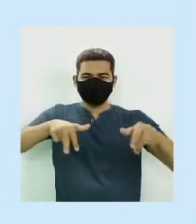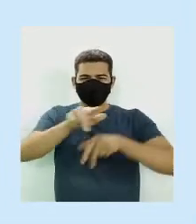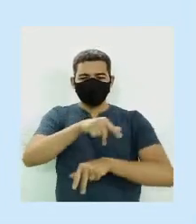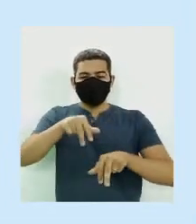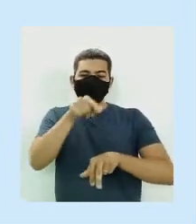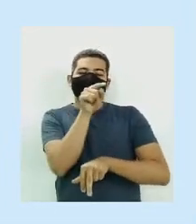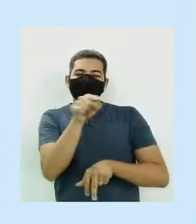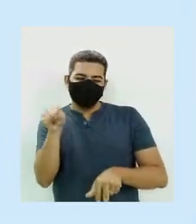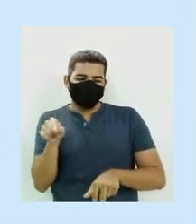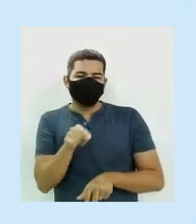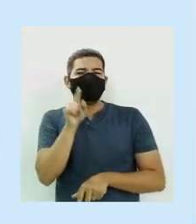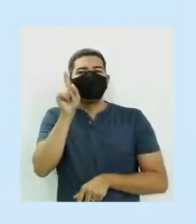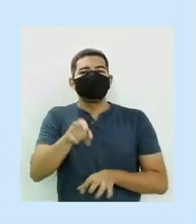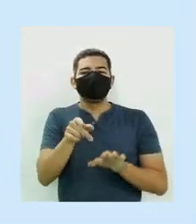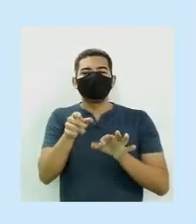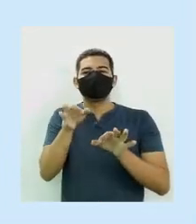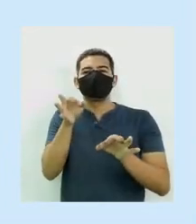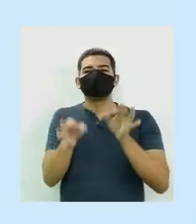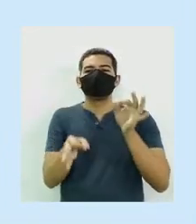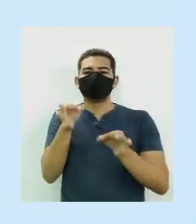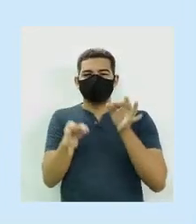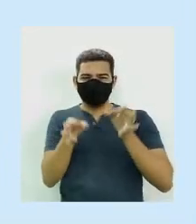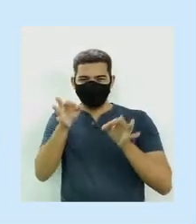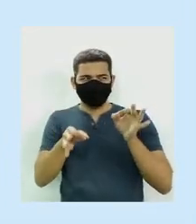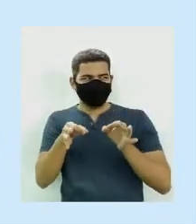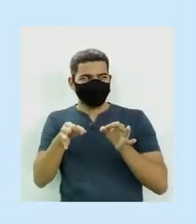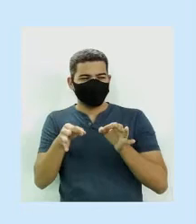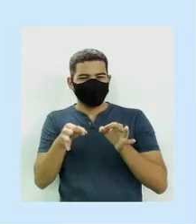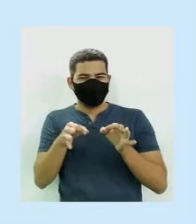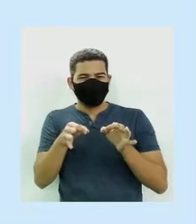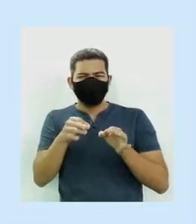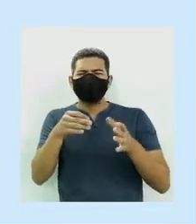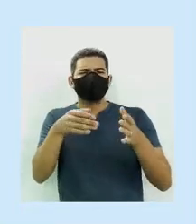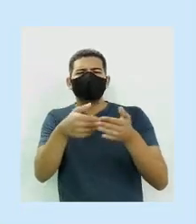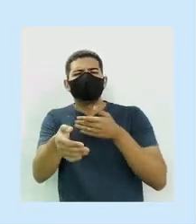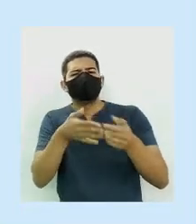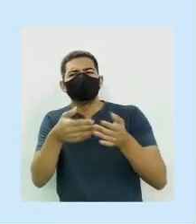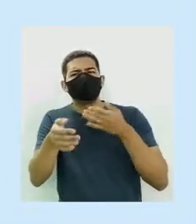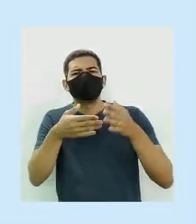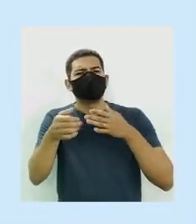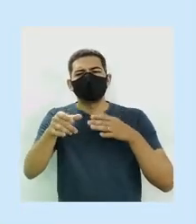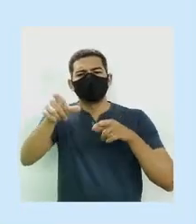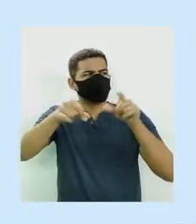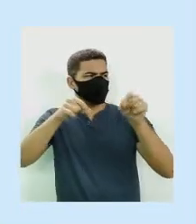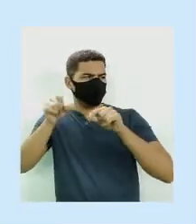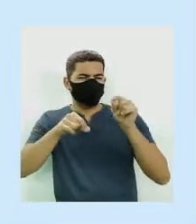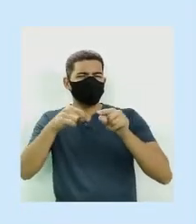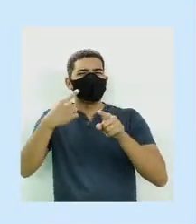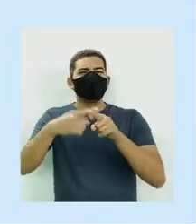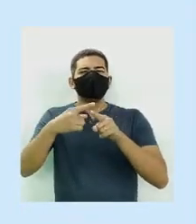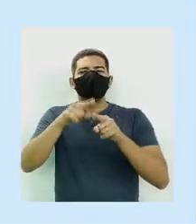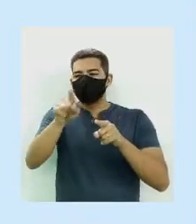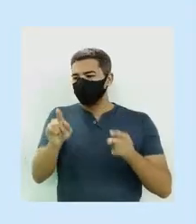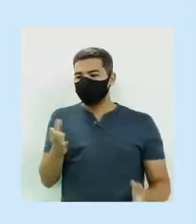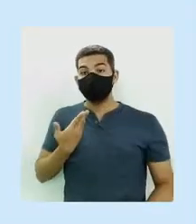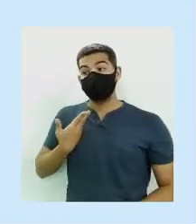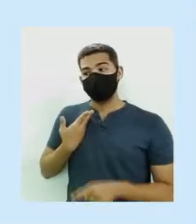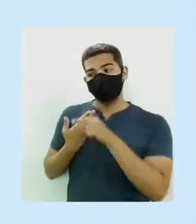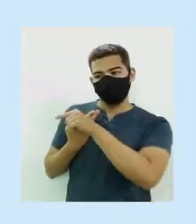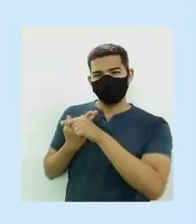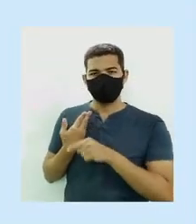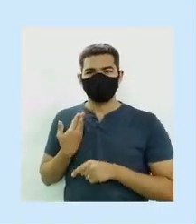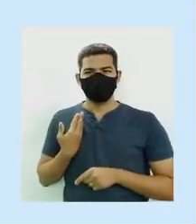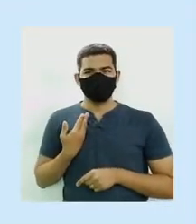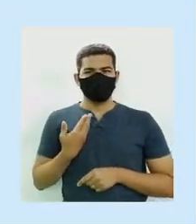jurados, escolhidos aleatoriamente, porque não pode ter um envolvimento com ninguém que vai estar se apresentando, né? Já pensou a